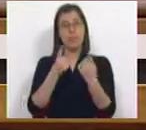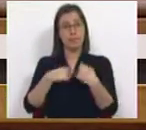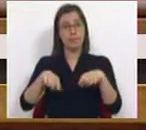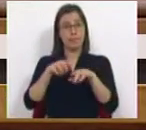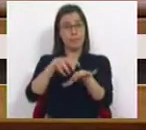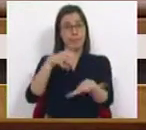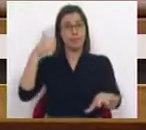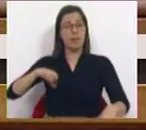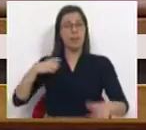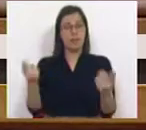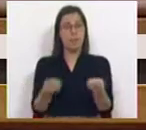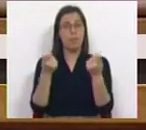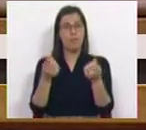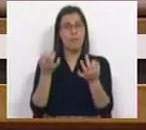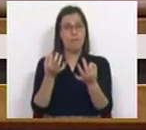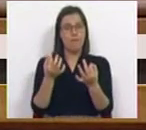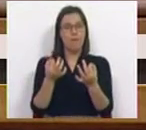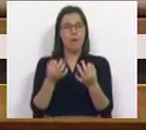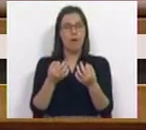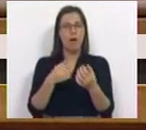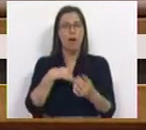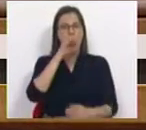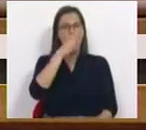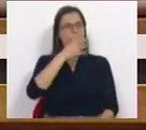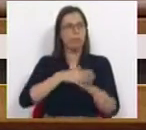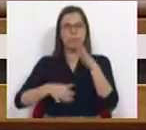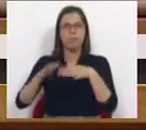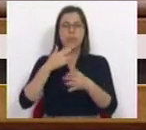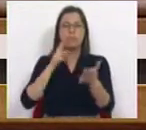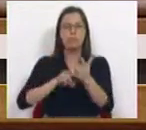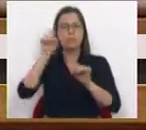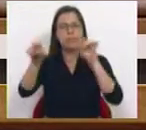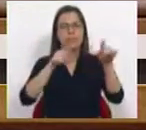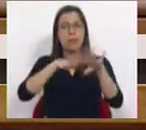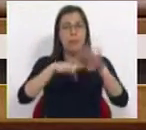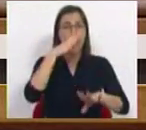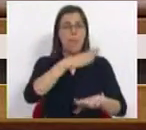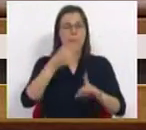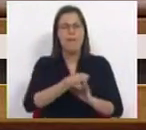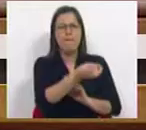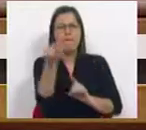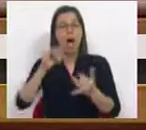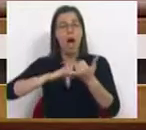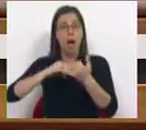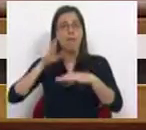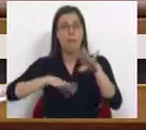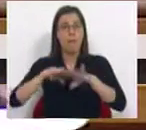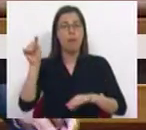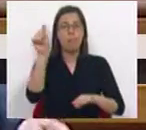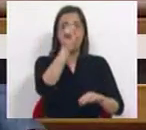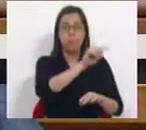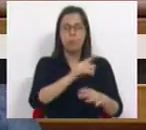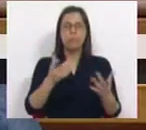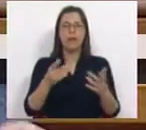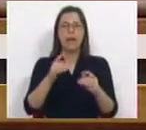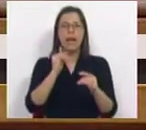audição parlamentar que os Verdes promoveram, chegaram-nos experiências e ações no terreno levadas a cabo por várias associações,